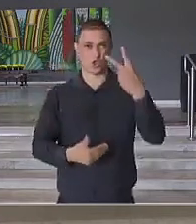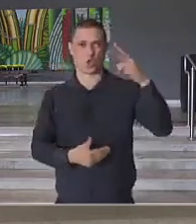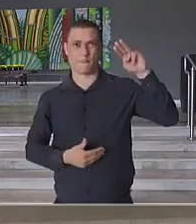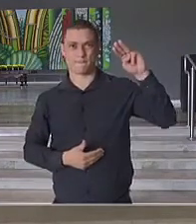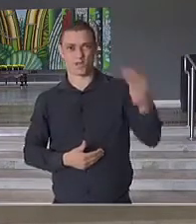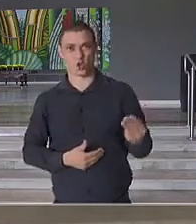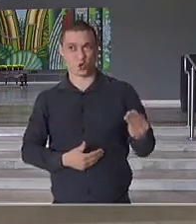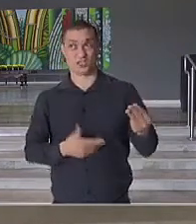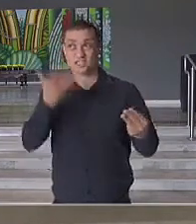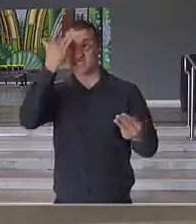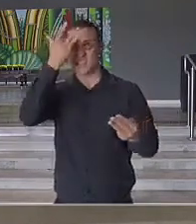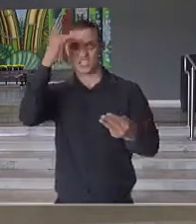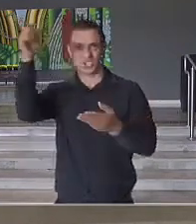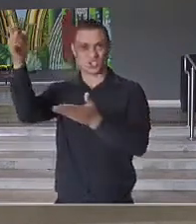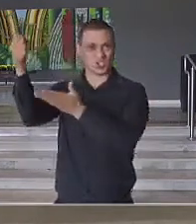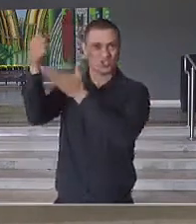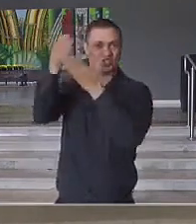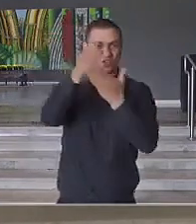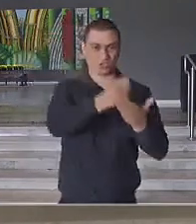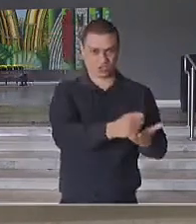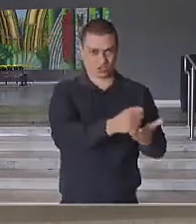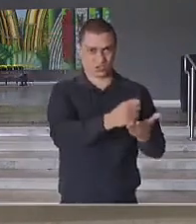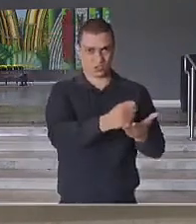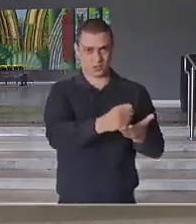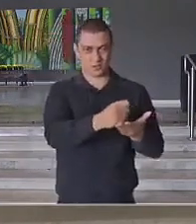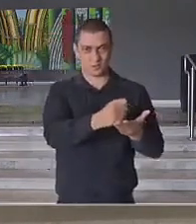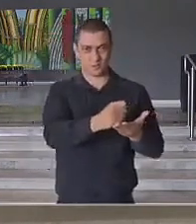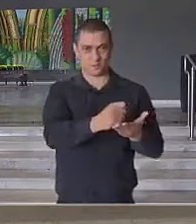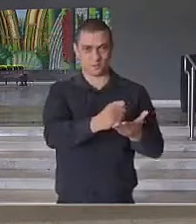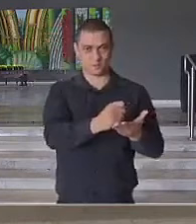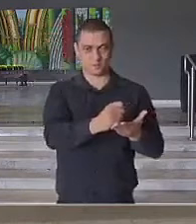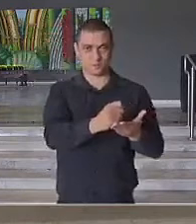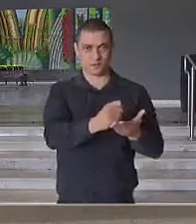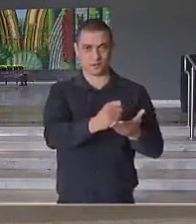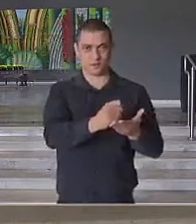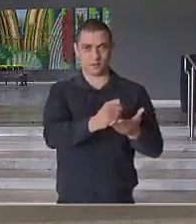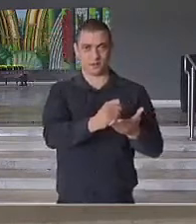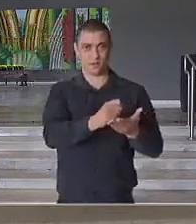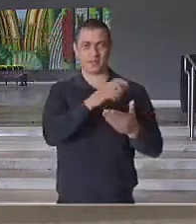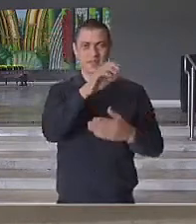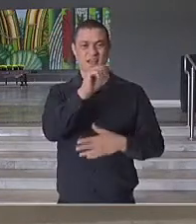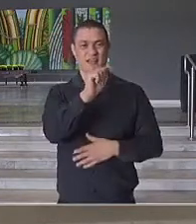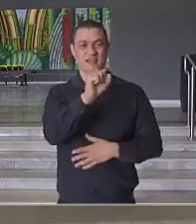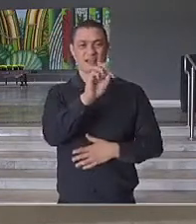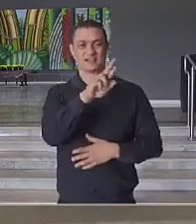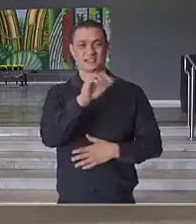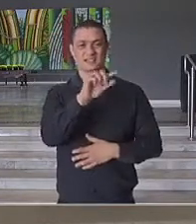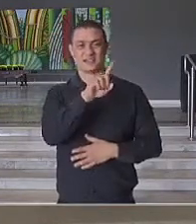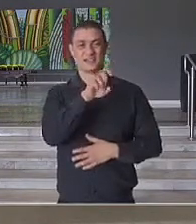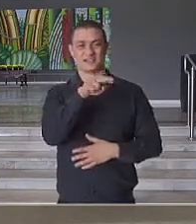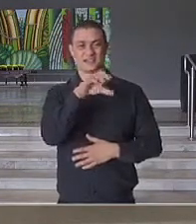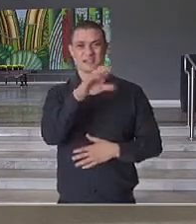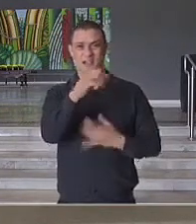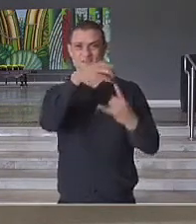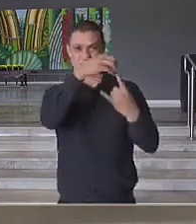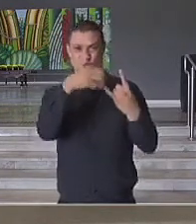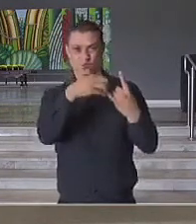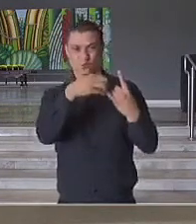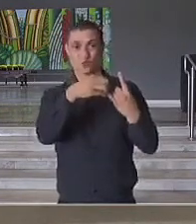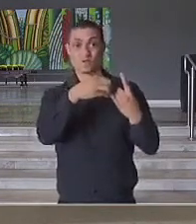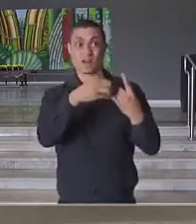de doses que receberemos da AstraZeneca, da Fiocruz,